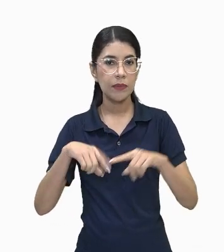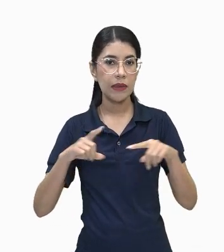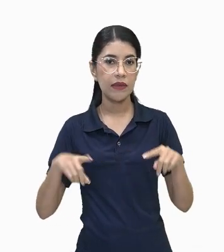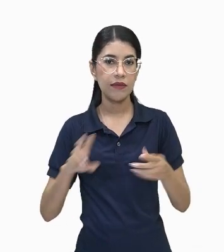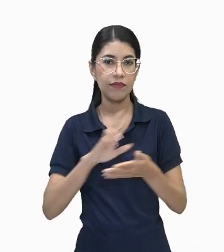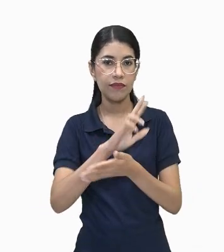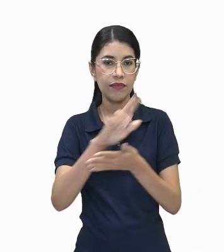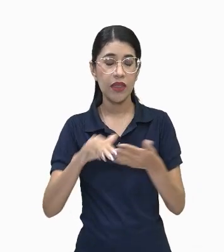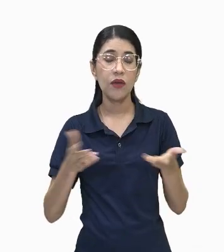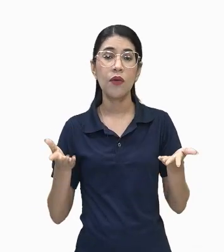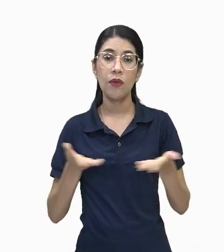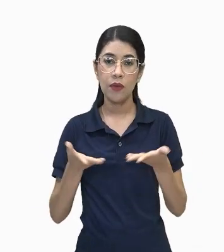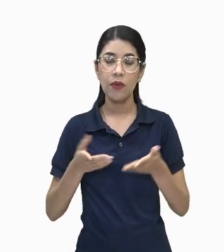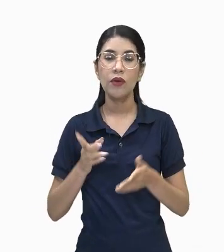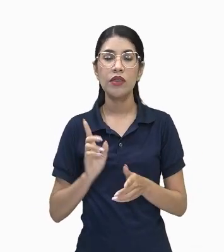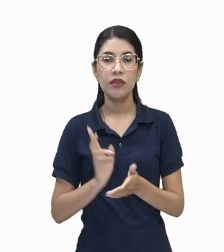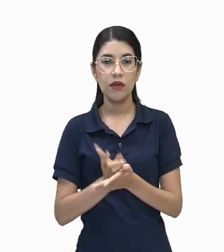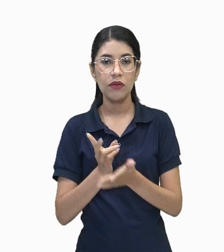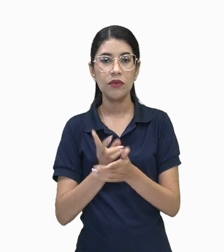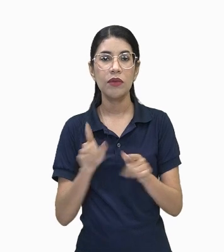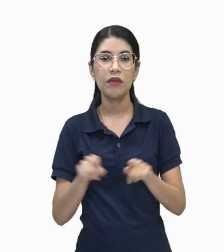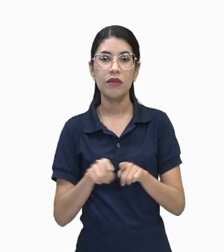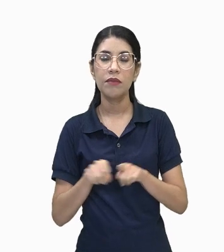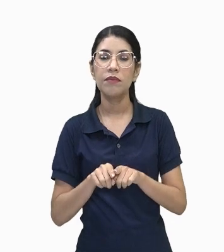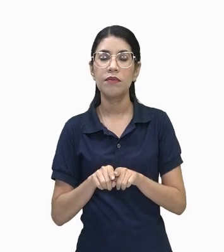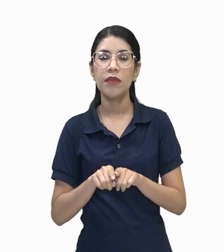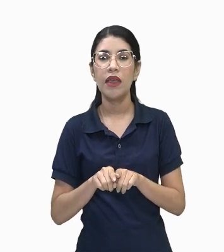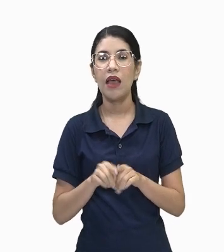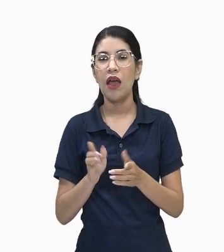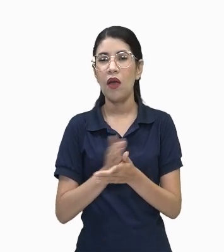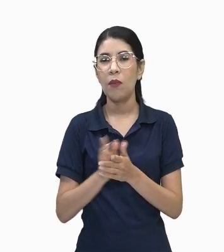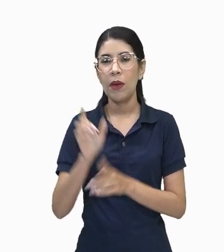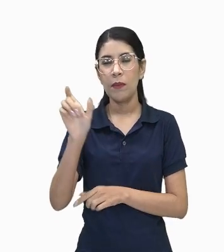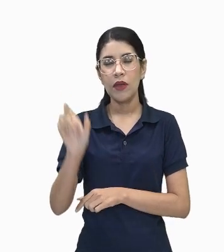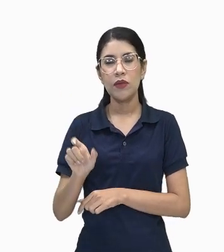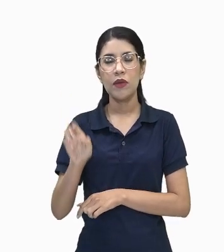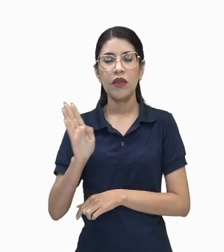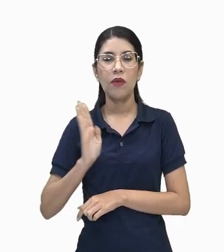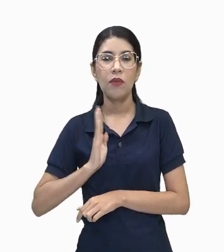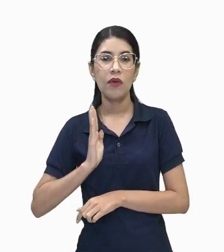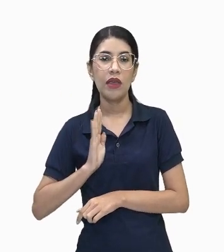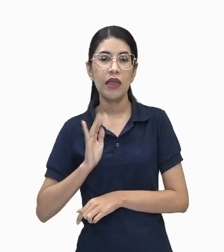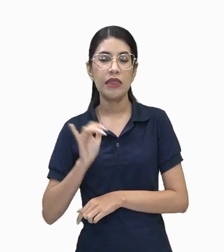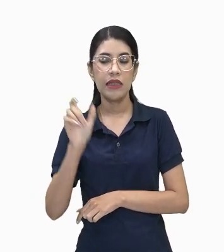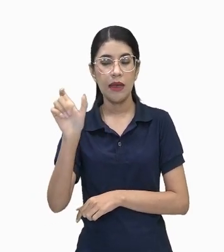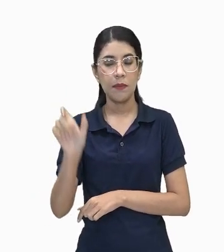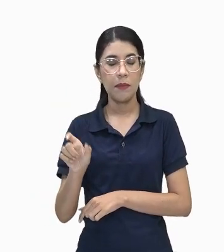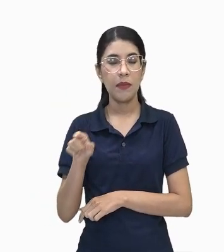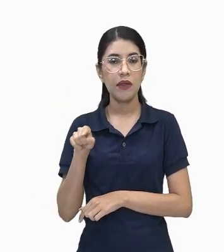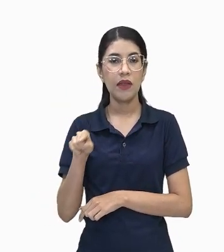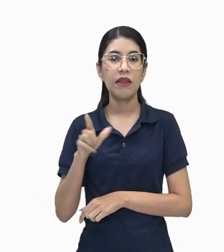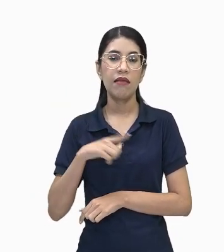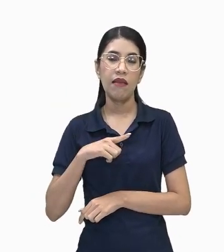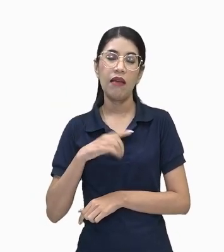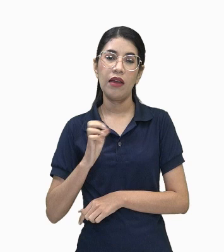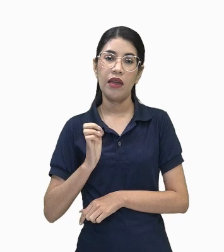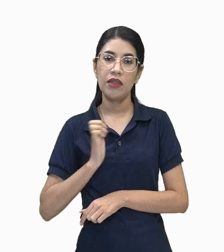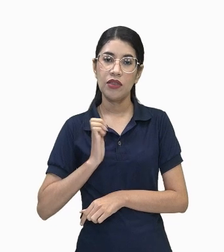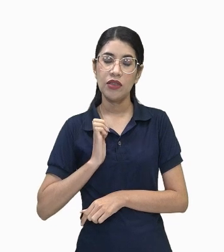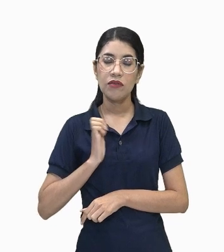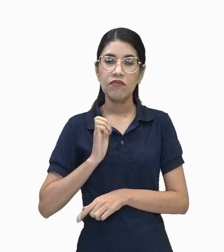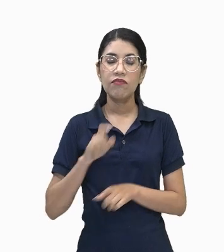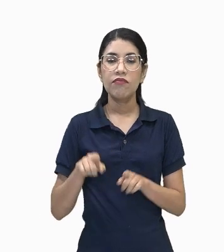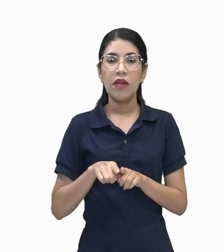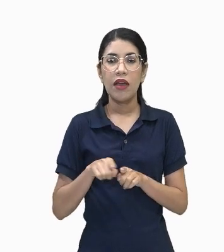ainda hoje a gente costuma costumeiramente chamar de burguês todo aquele indivíduo que tem dinheiro, obviamente,